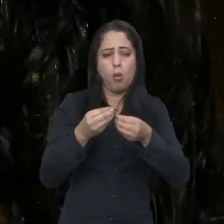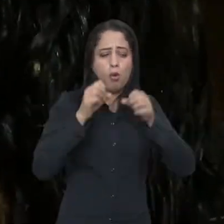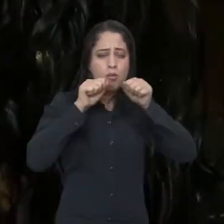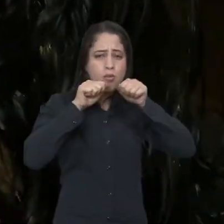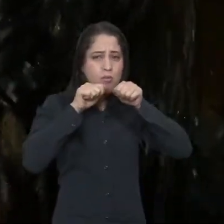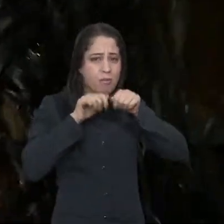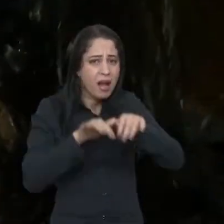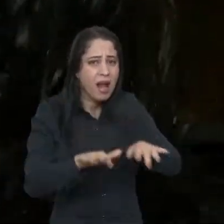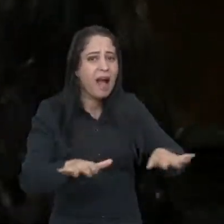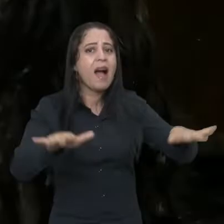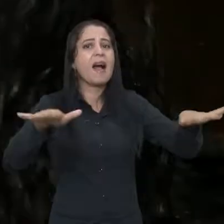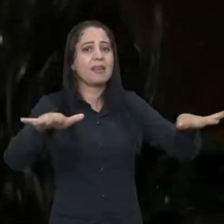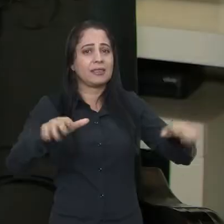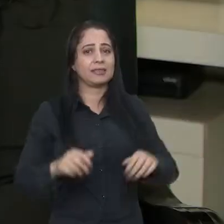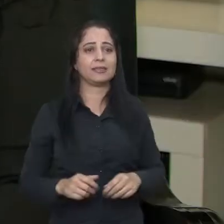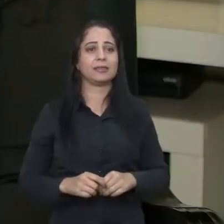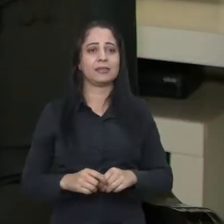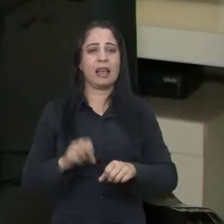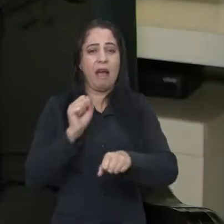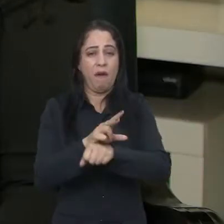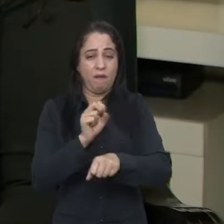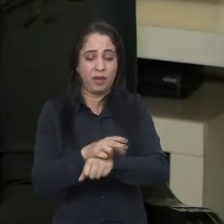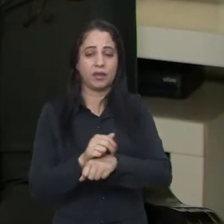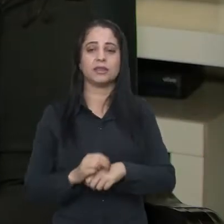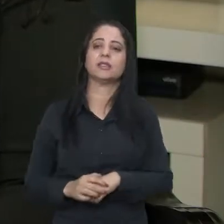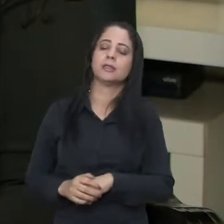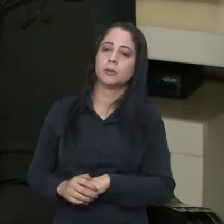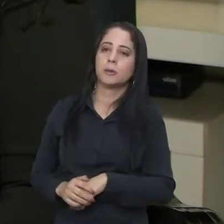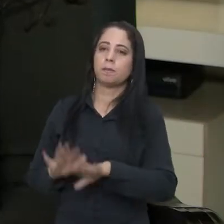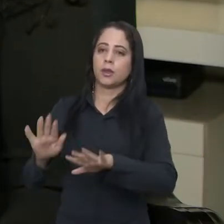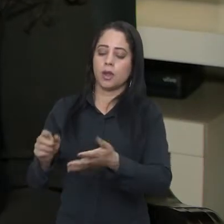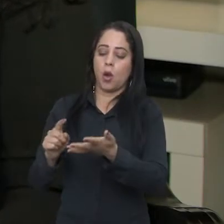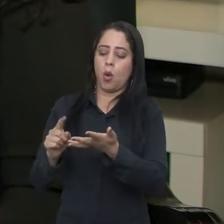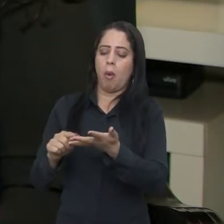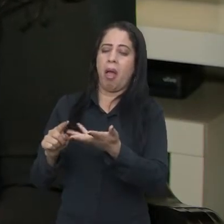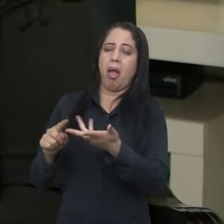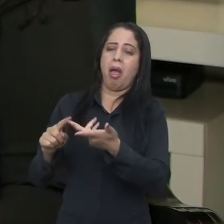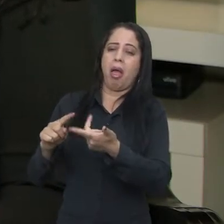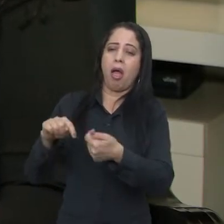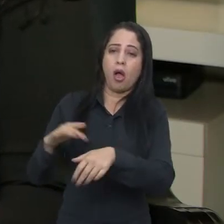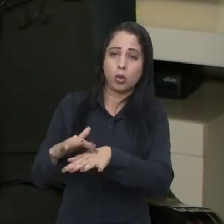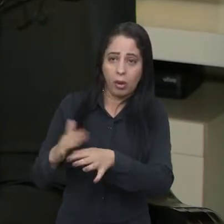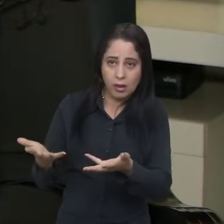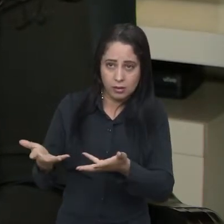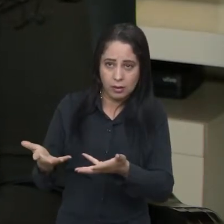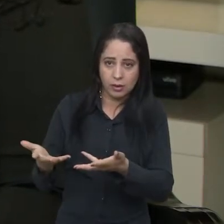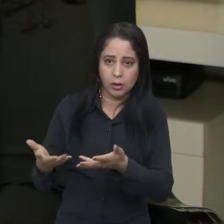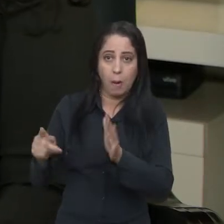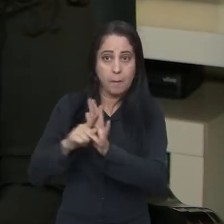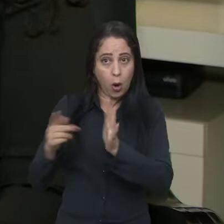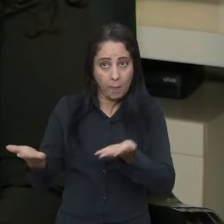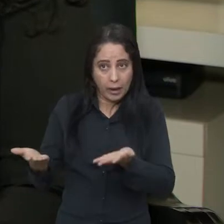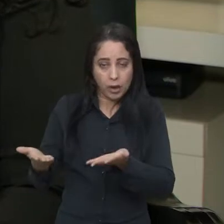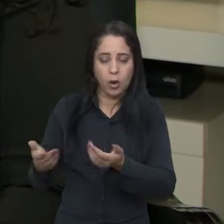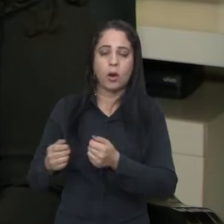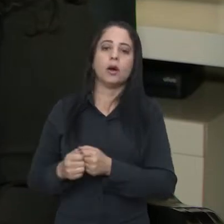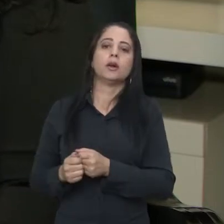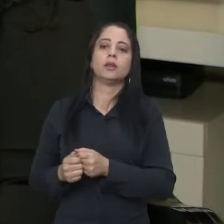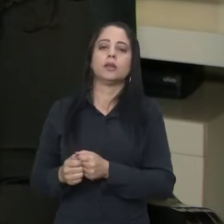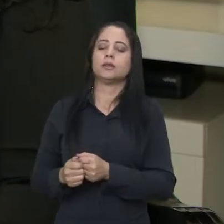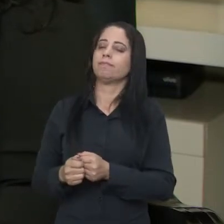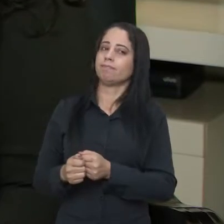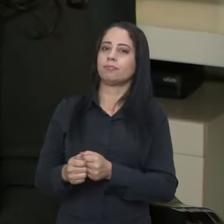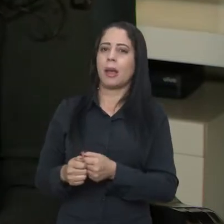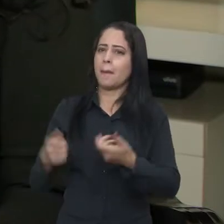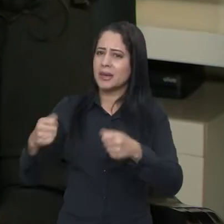novo vírus durante consultas médicas então a respeito da dessas doenças que estão tendo agora né do momento como